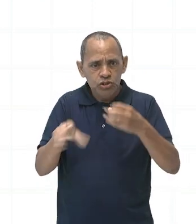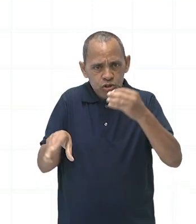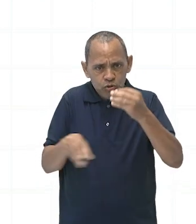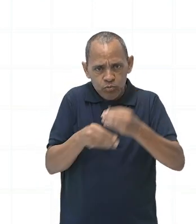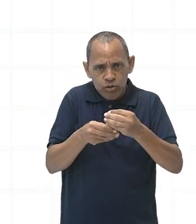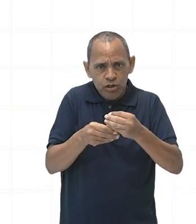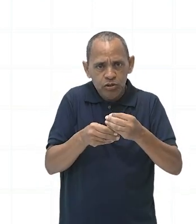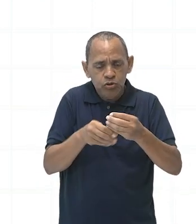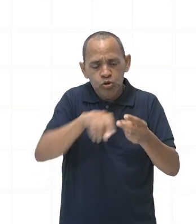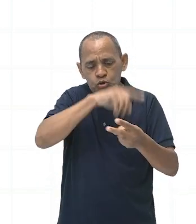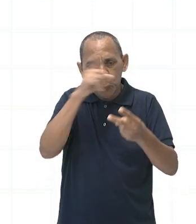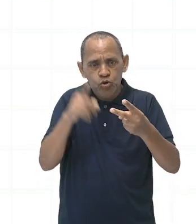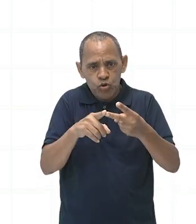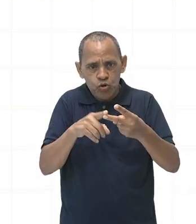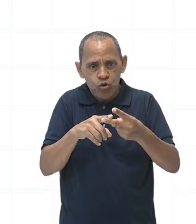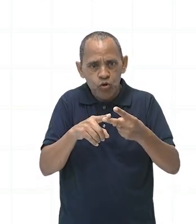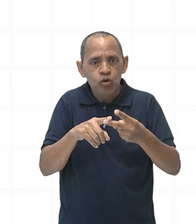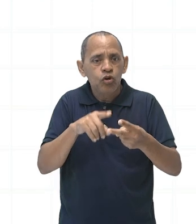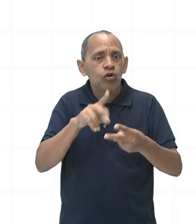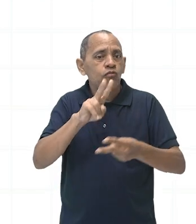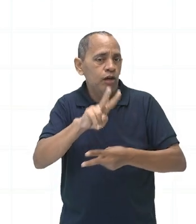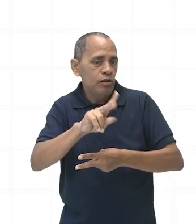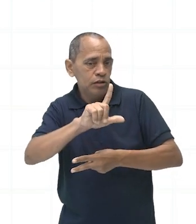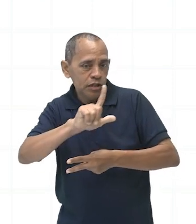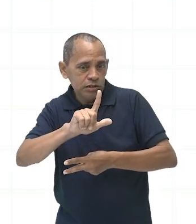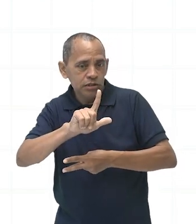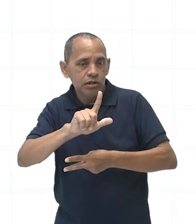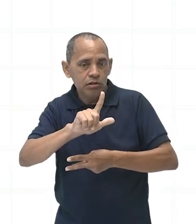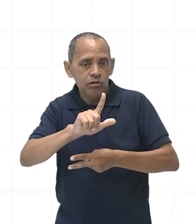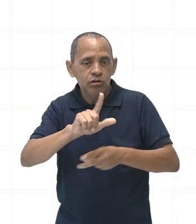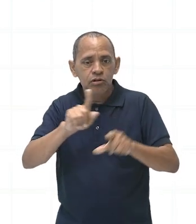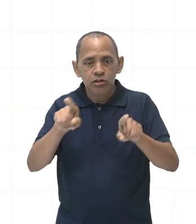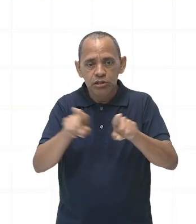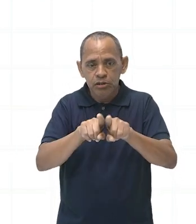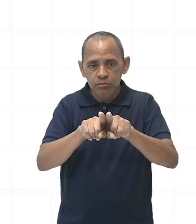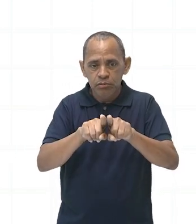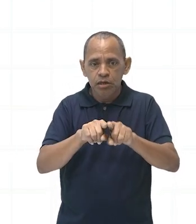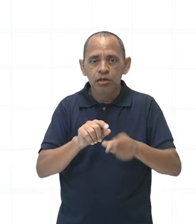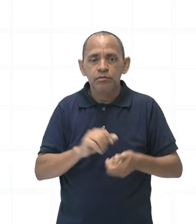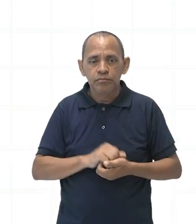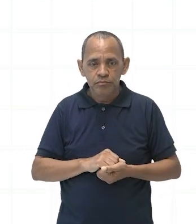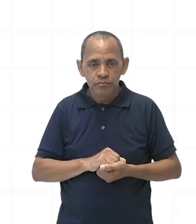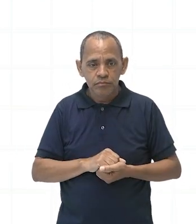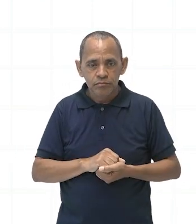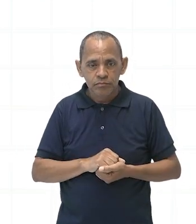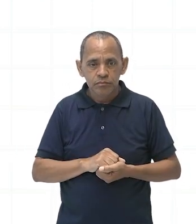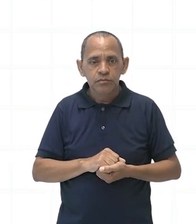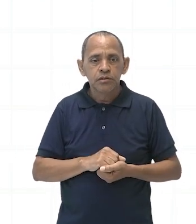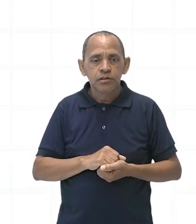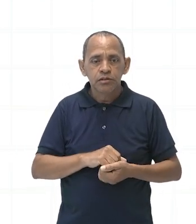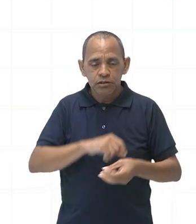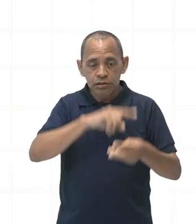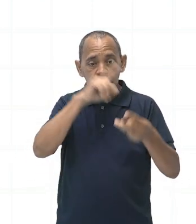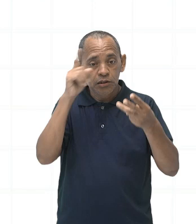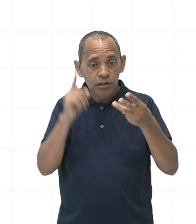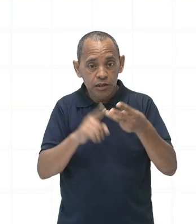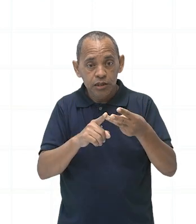comentou sobre o verbo de ligação, que é o verbo não significativo, e que ele vai aparecer no predicado nominal